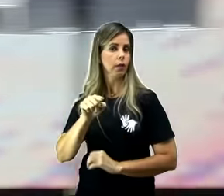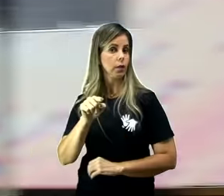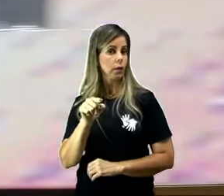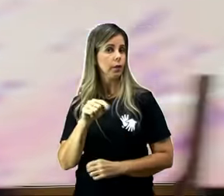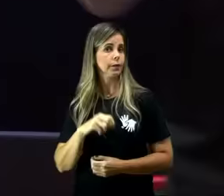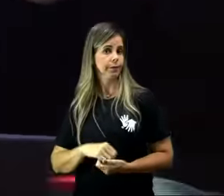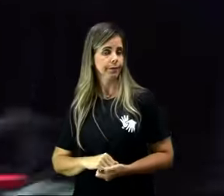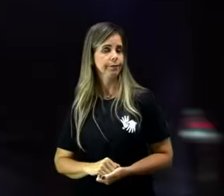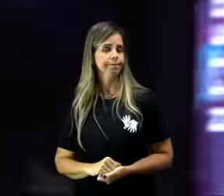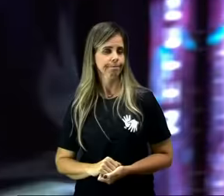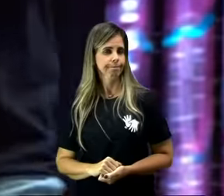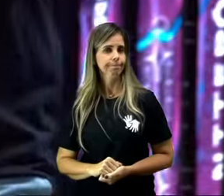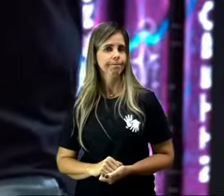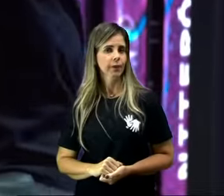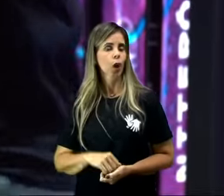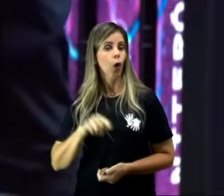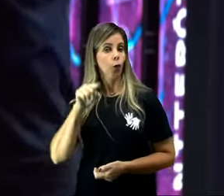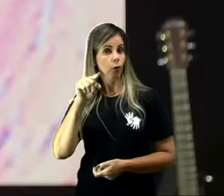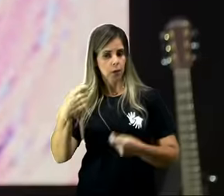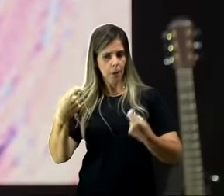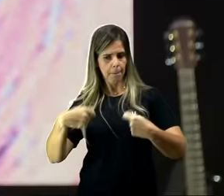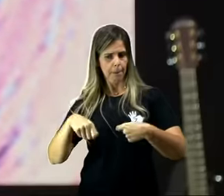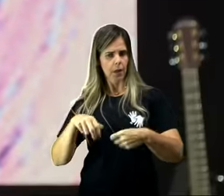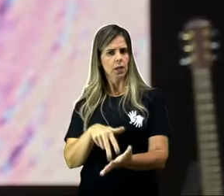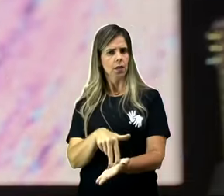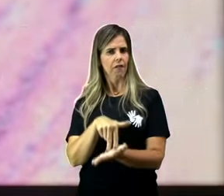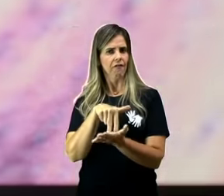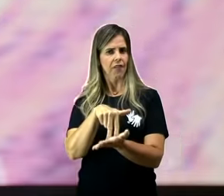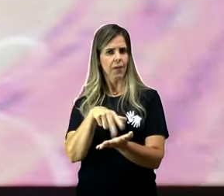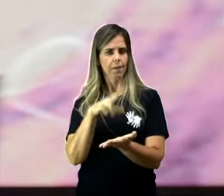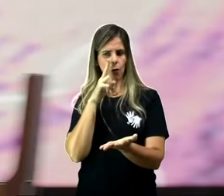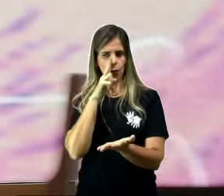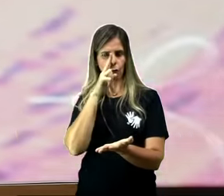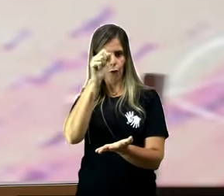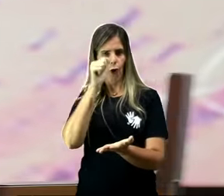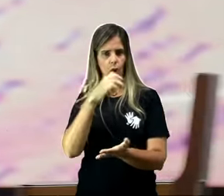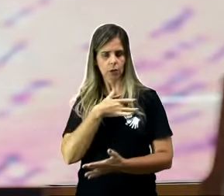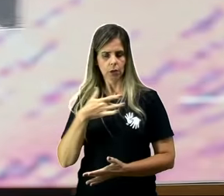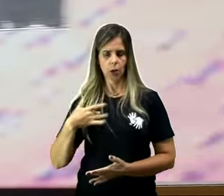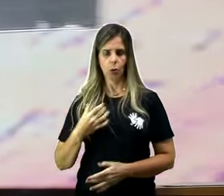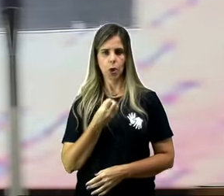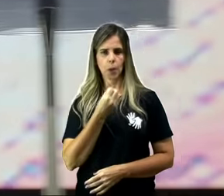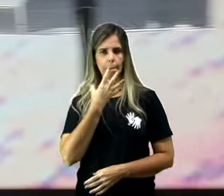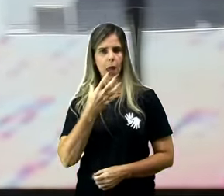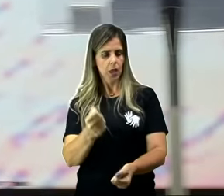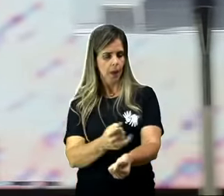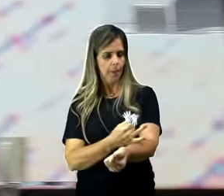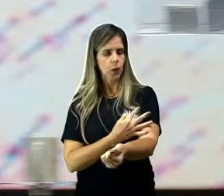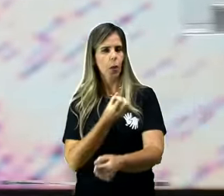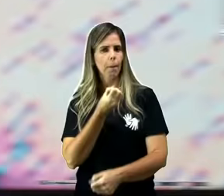volta. Porque se tu estiver indo na direção do teu propósito,